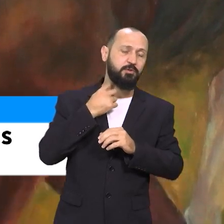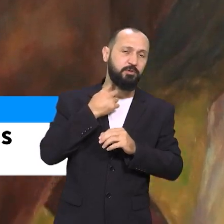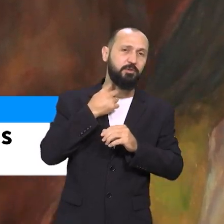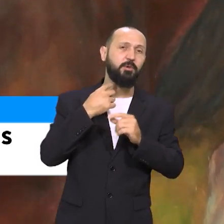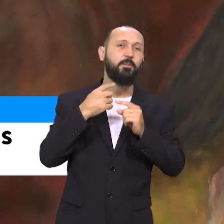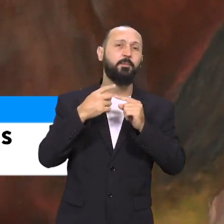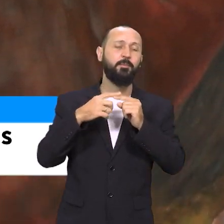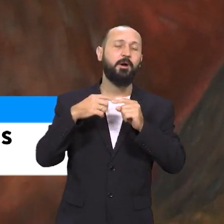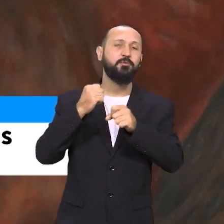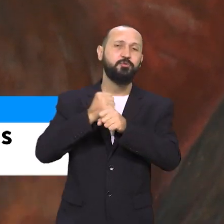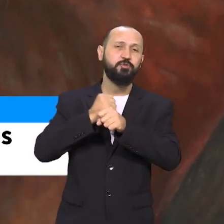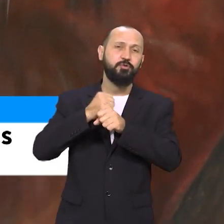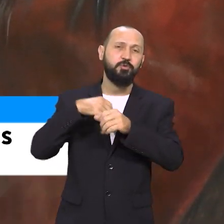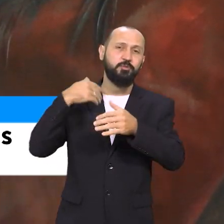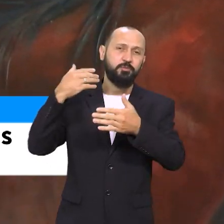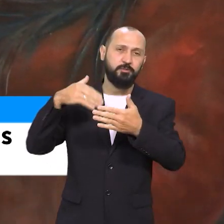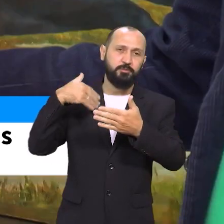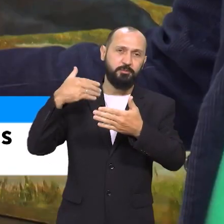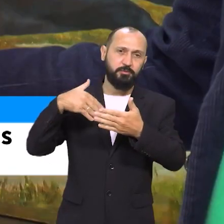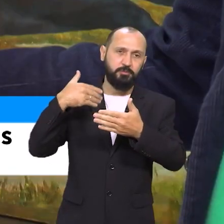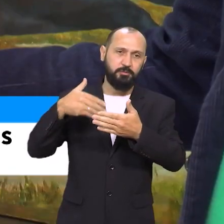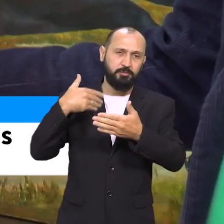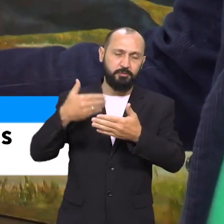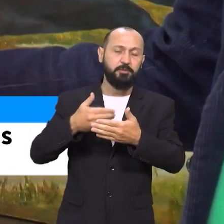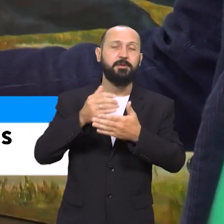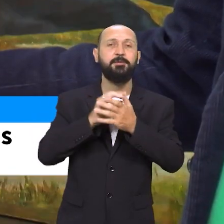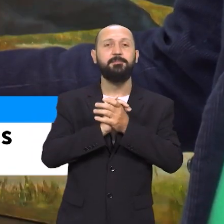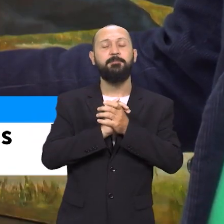sujidades, né? Pela ação do tempo,